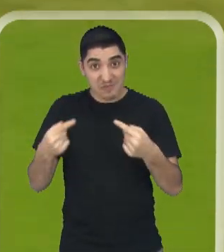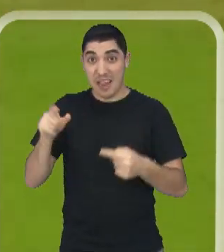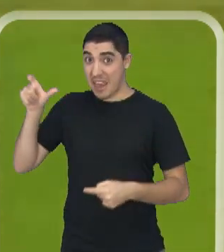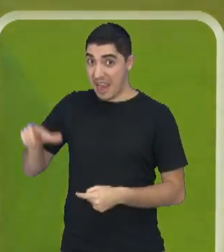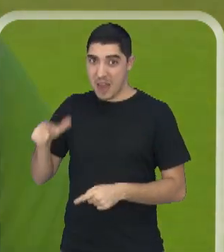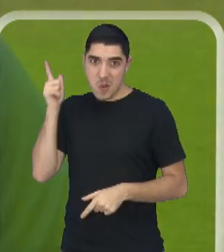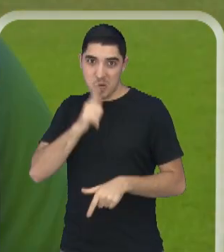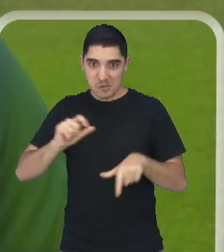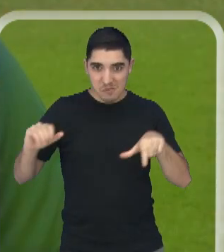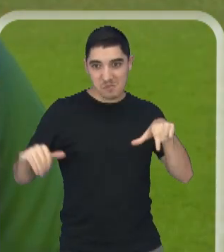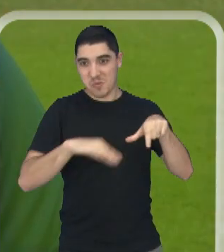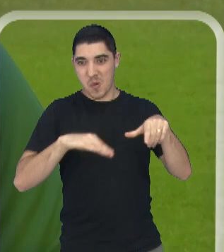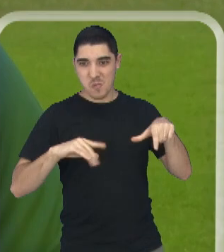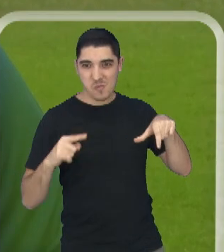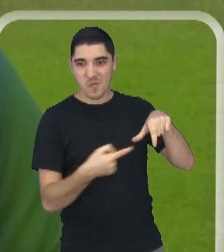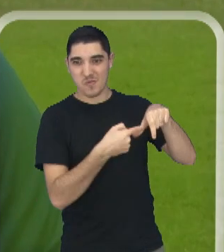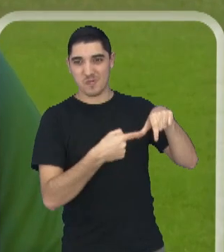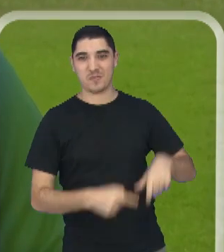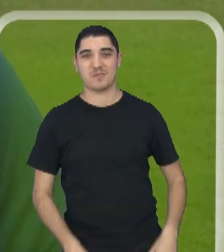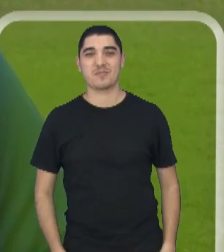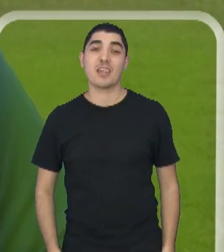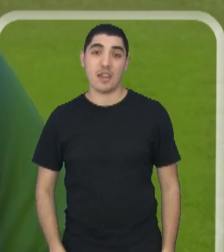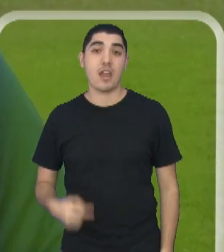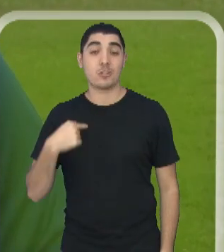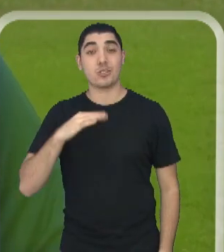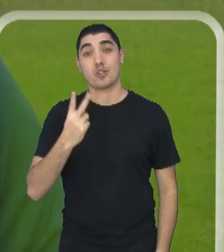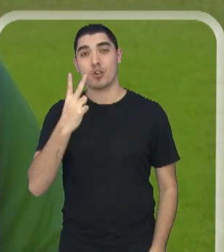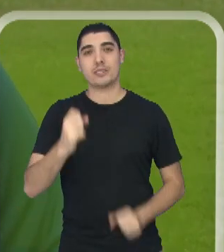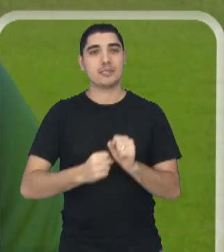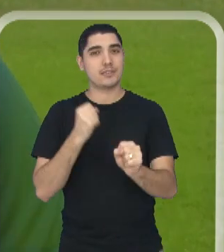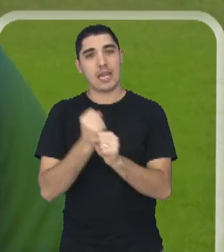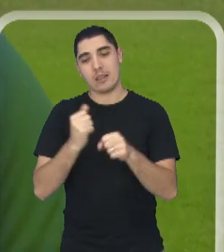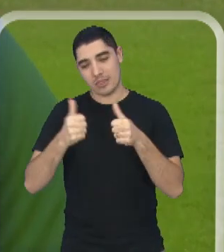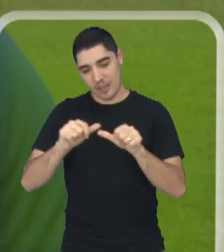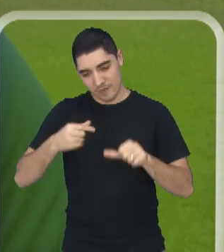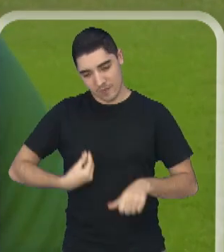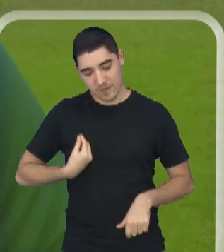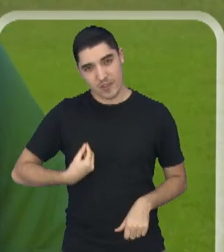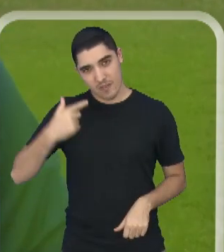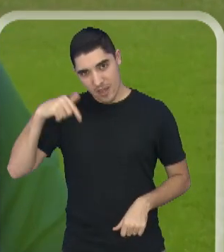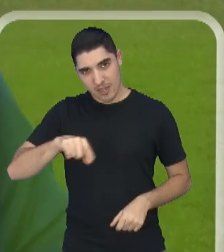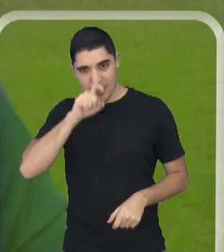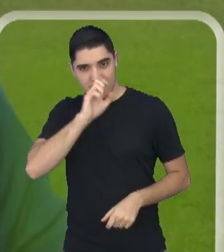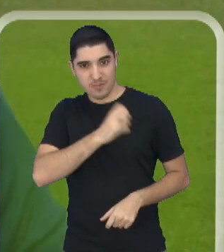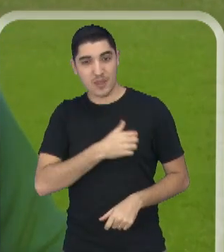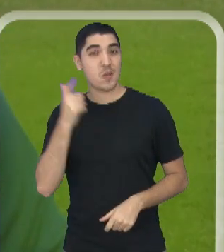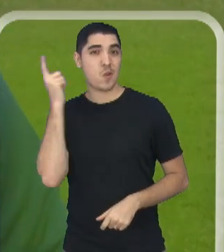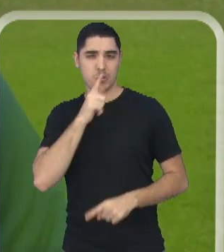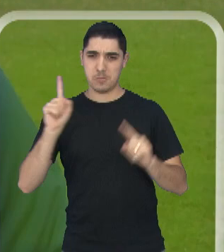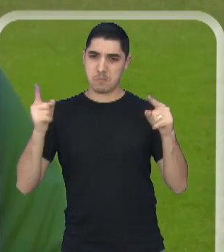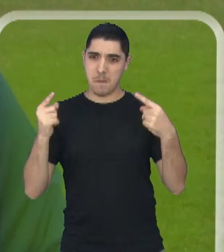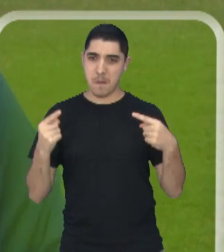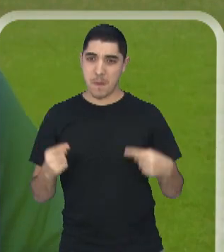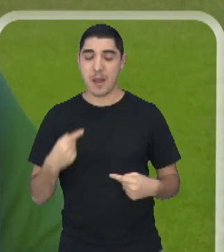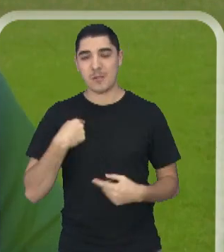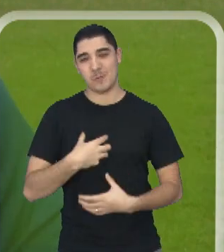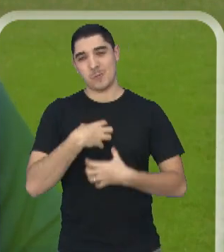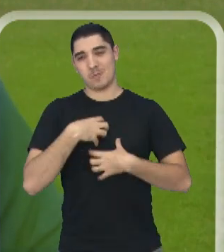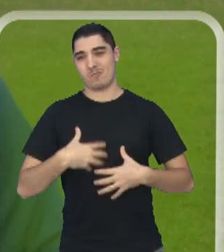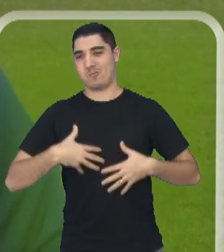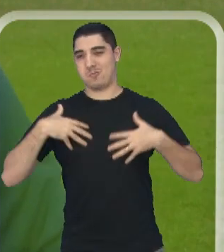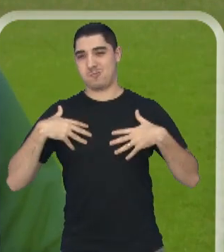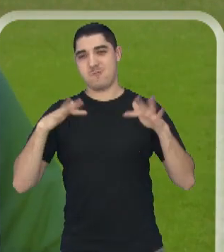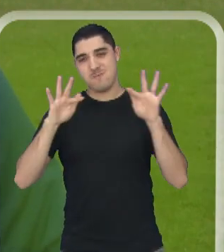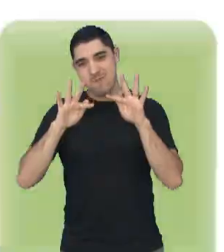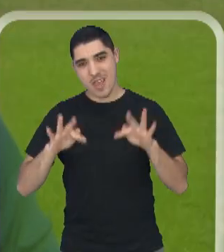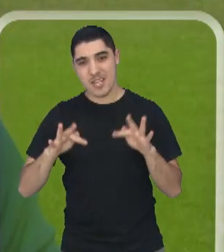seus pés? Em segundo ano meu consecutivo aqui, poder chegar à marca aí de bastante jogos aí pelo clube, e para mim é uma satisfação que todo